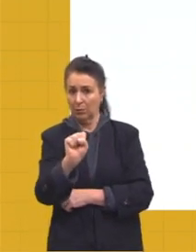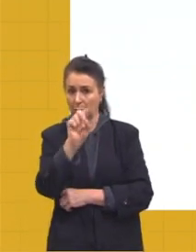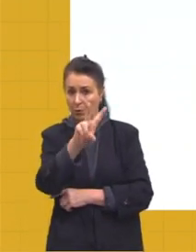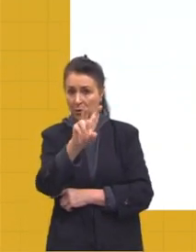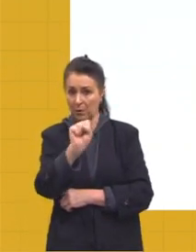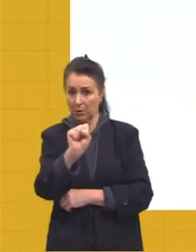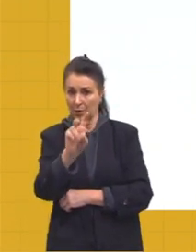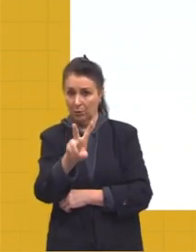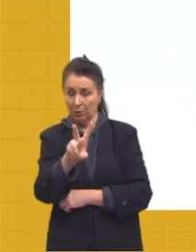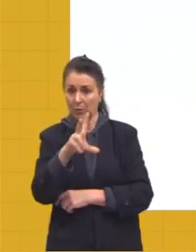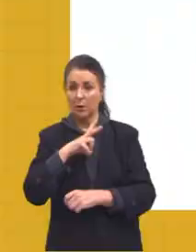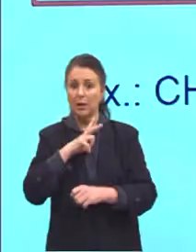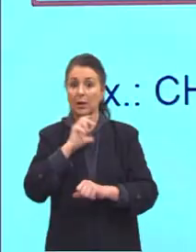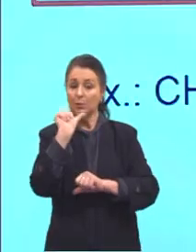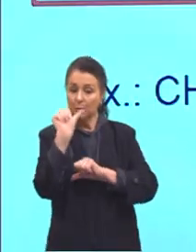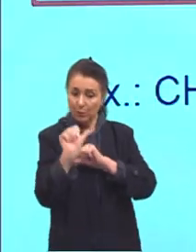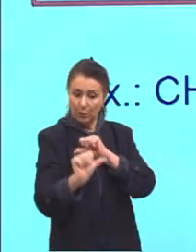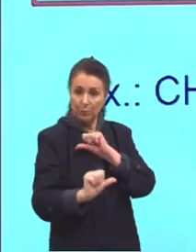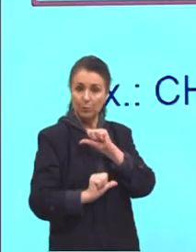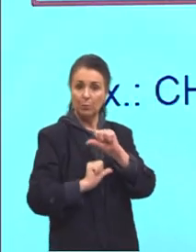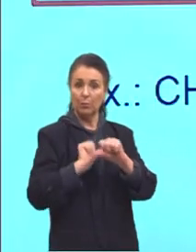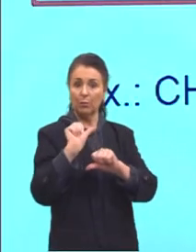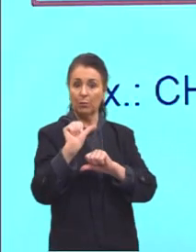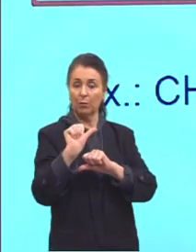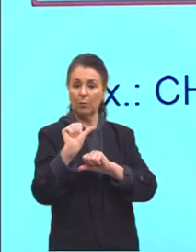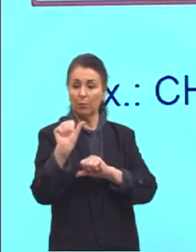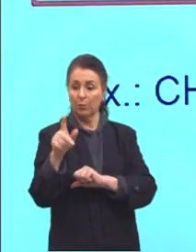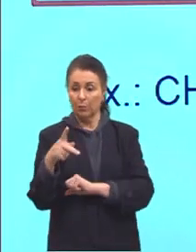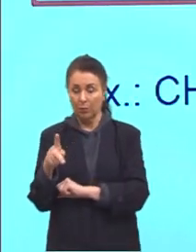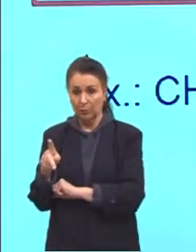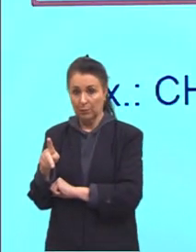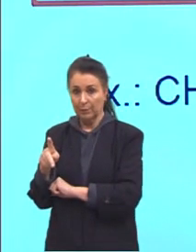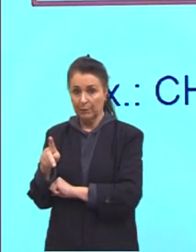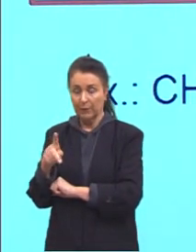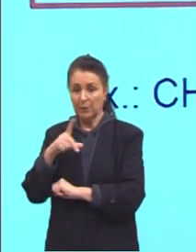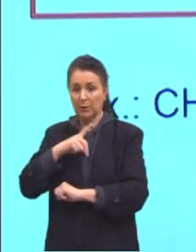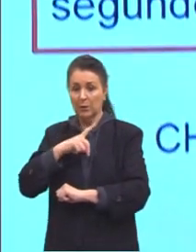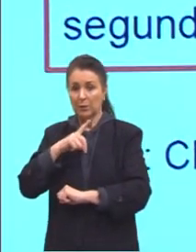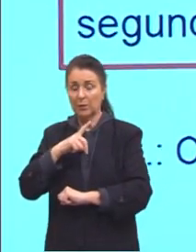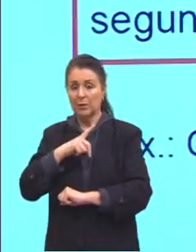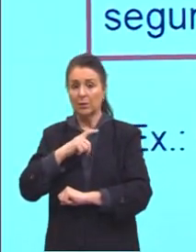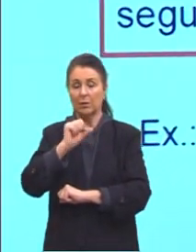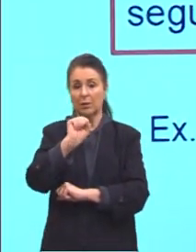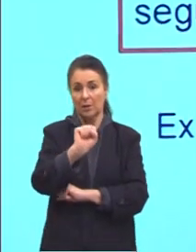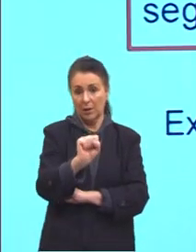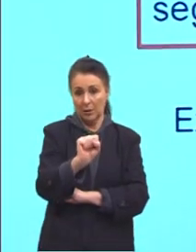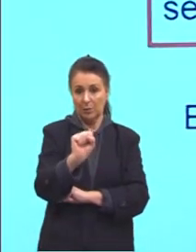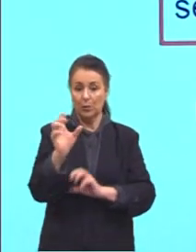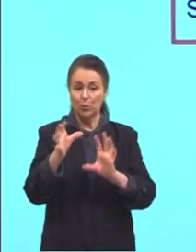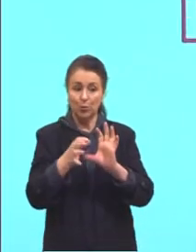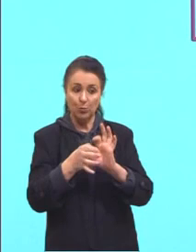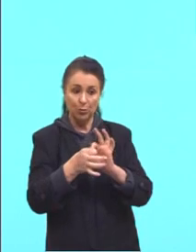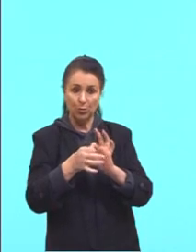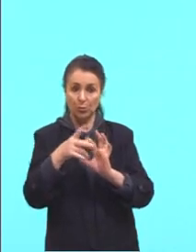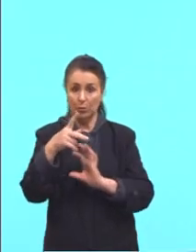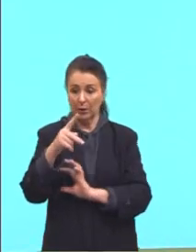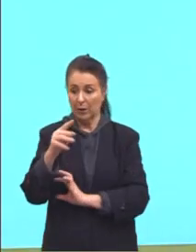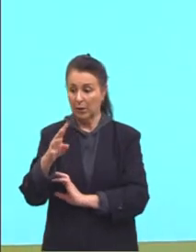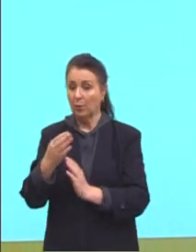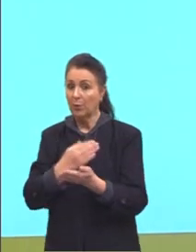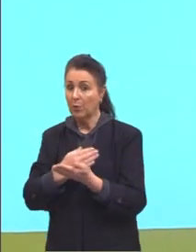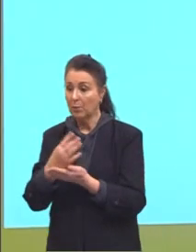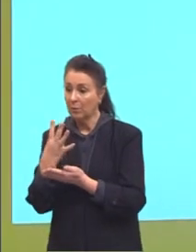imigrou esse elétron do s para o orbital P aí quando esses esses se junta com o pé formando